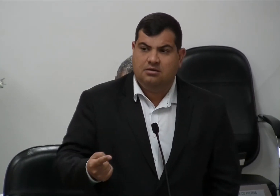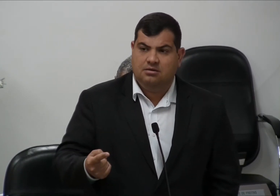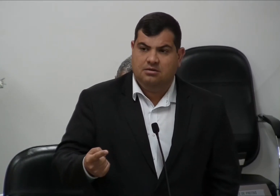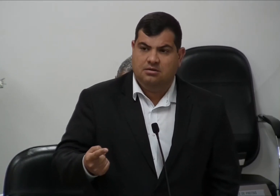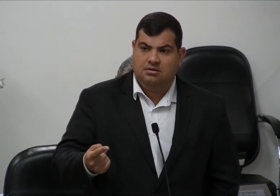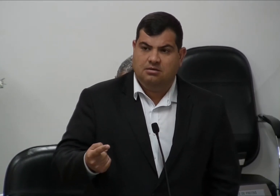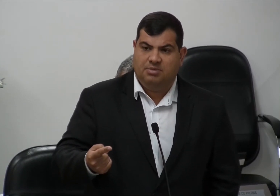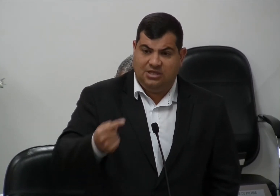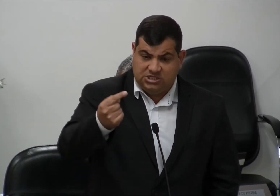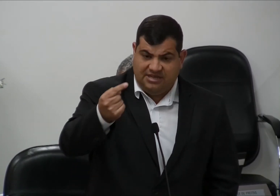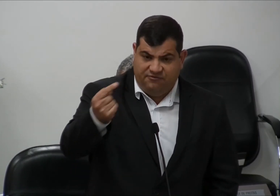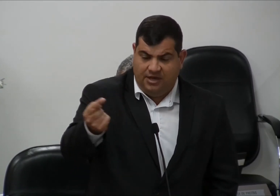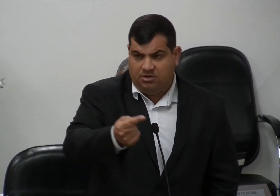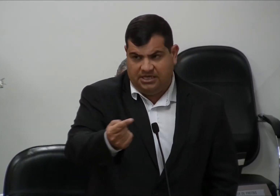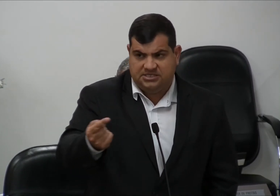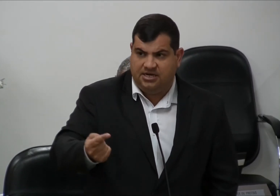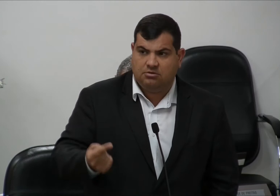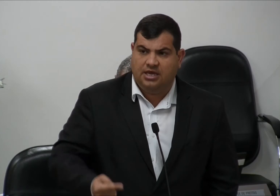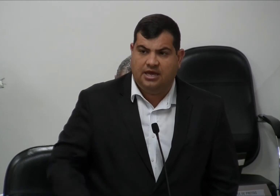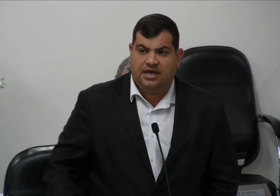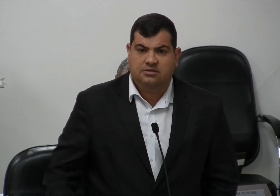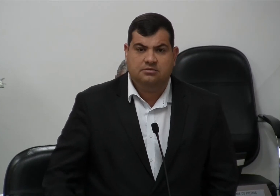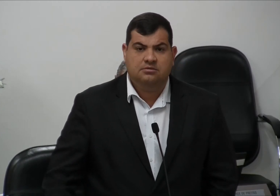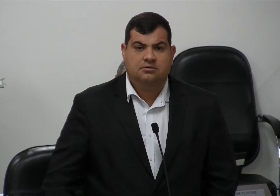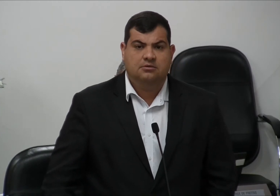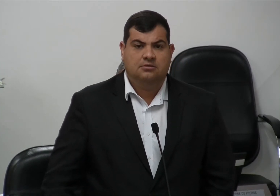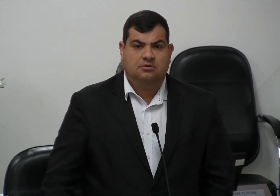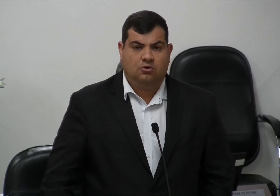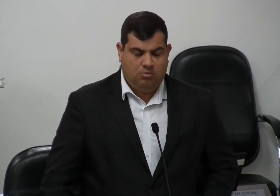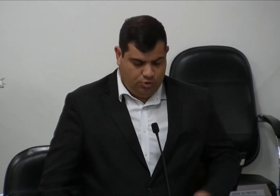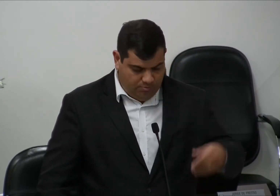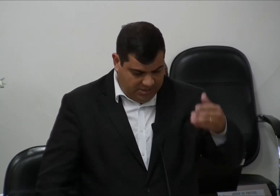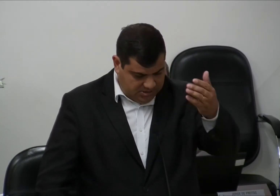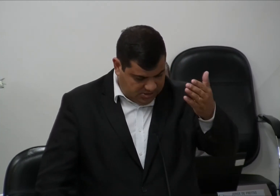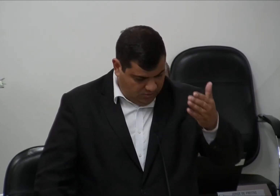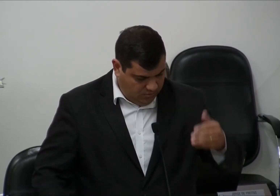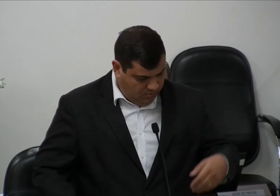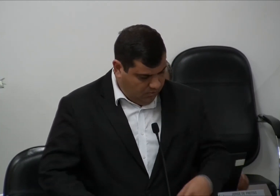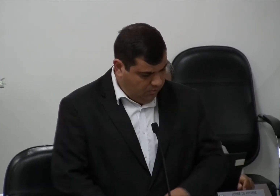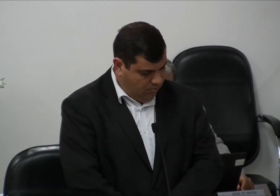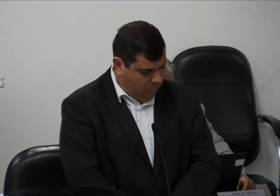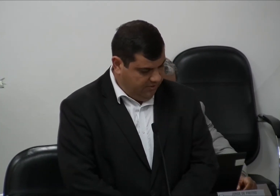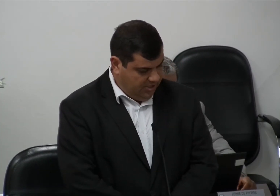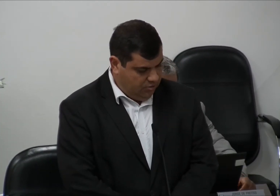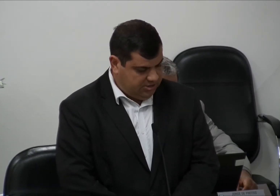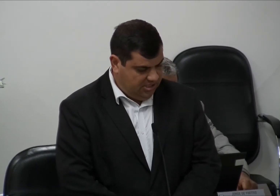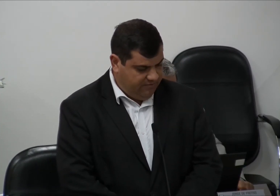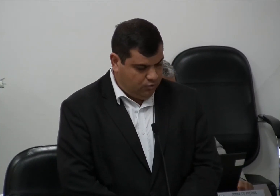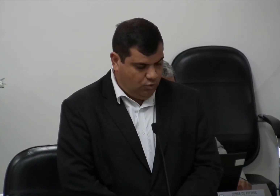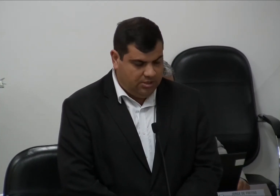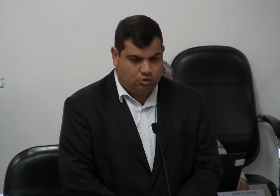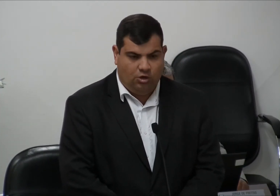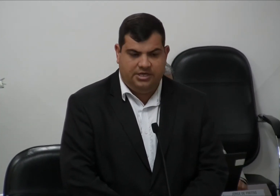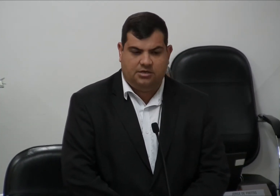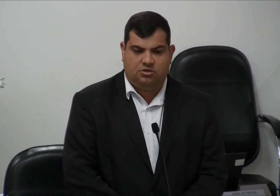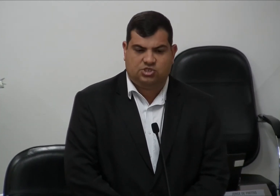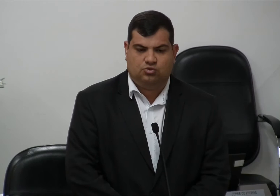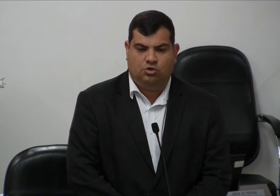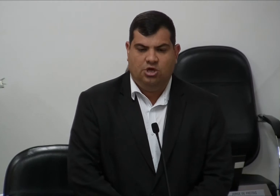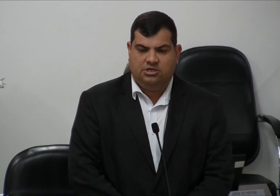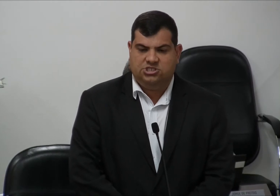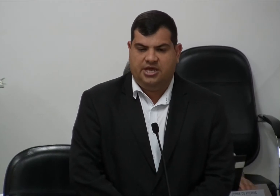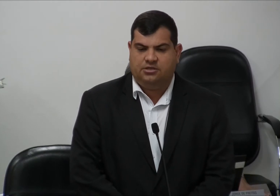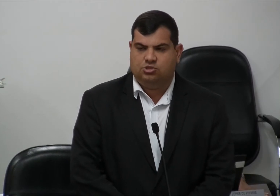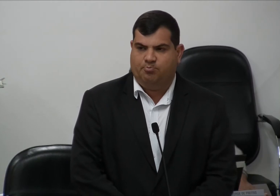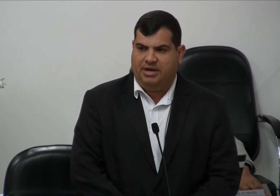crer, pela nossa fé, o que é certo, o que é errado. Como muito bem disse o vereador Estevão, tolir o